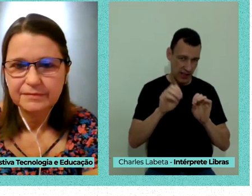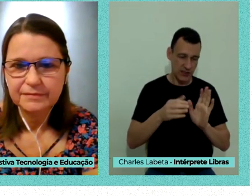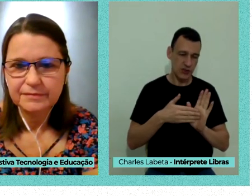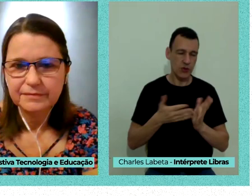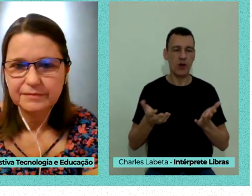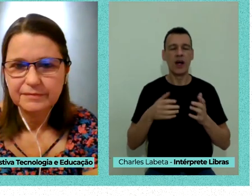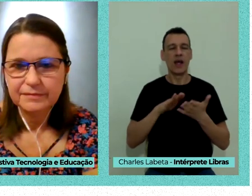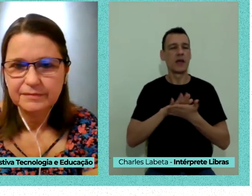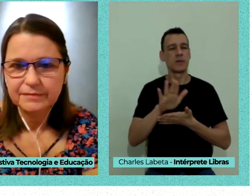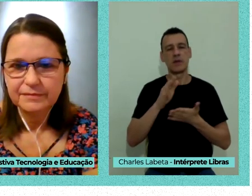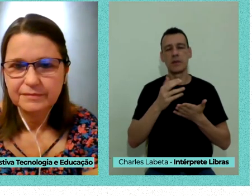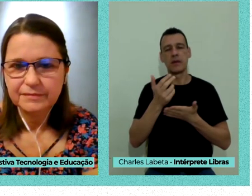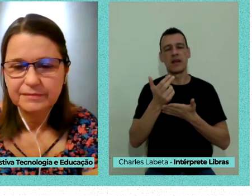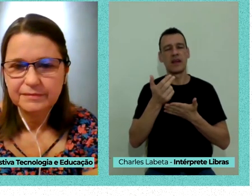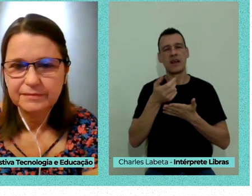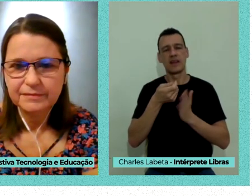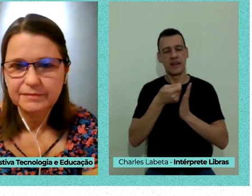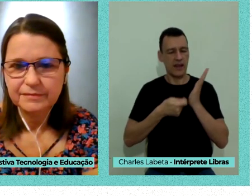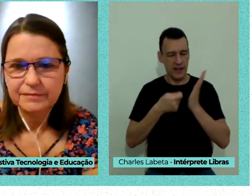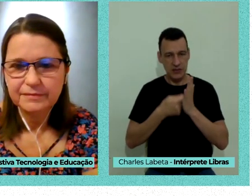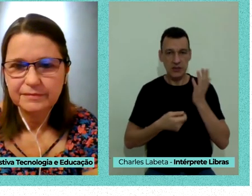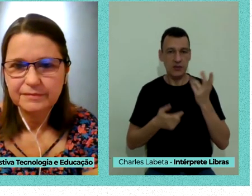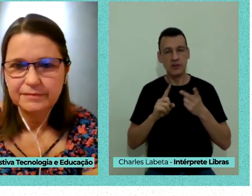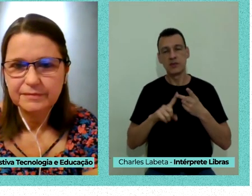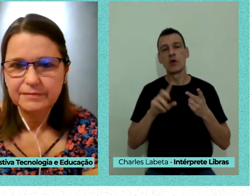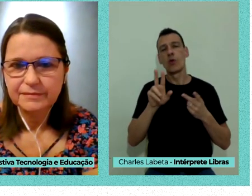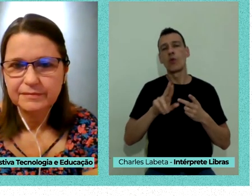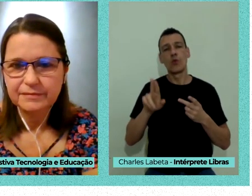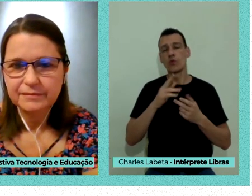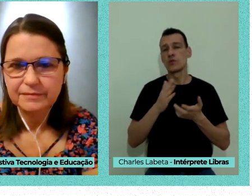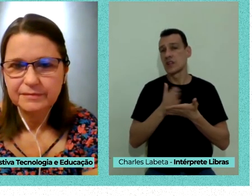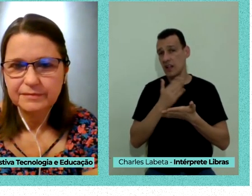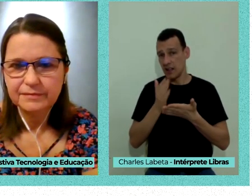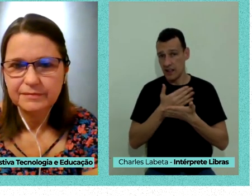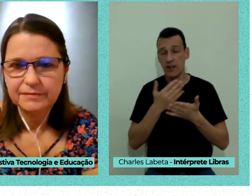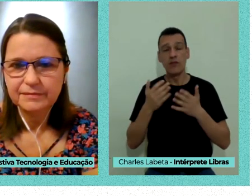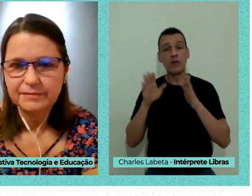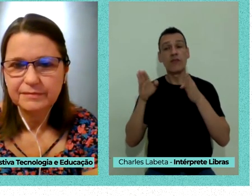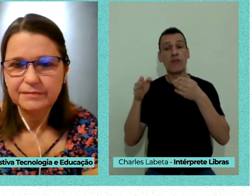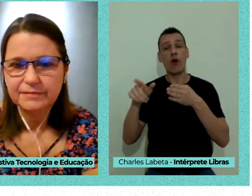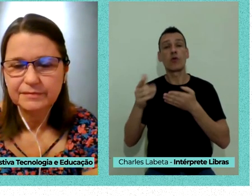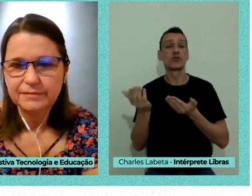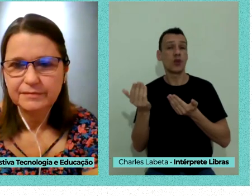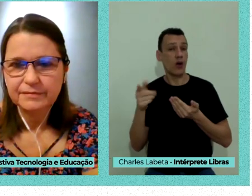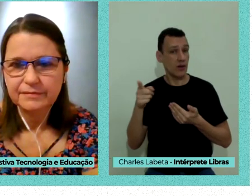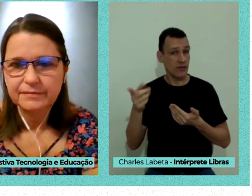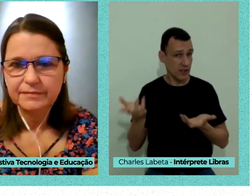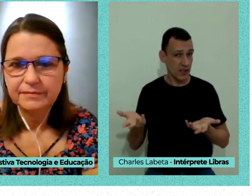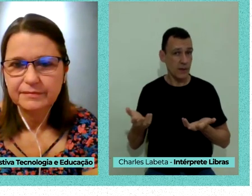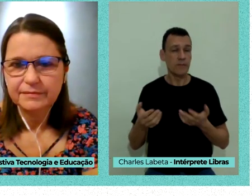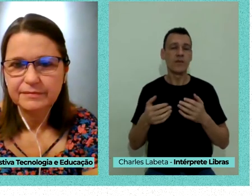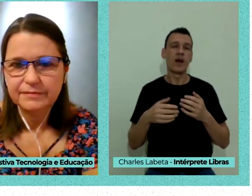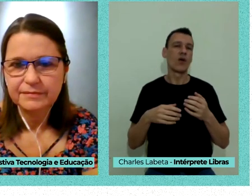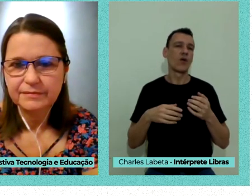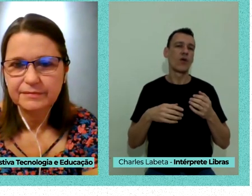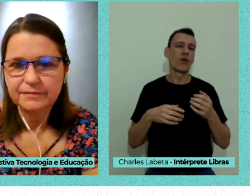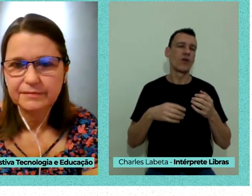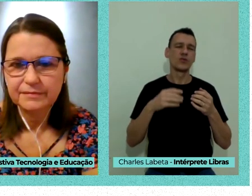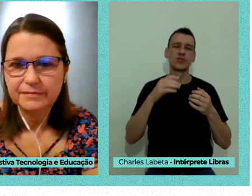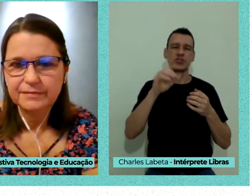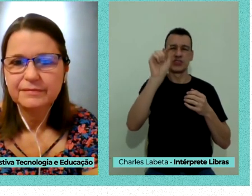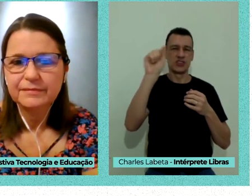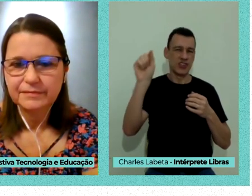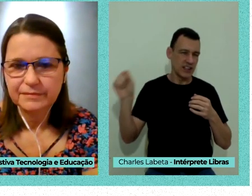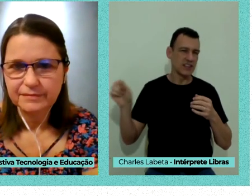tanto utilizar os livros infantos-juvenis, o giz, a lousa, enfim, todos